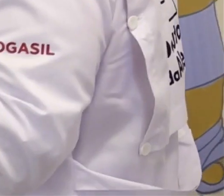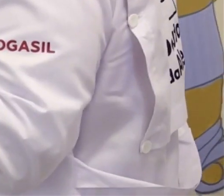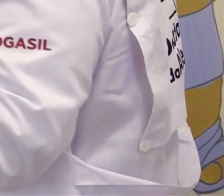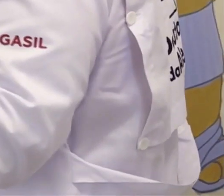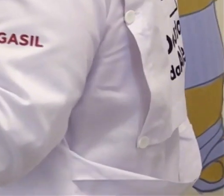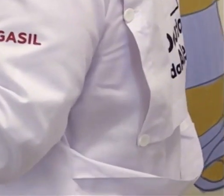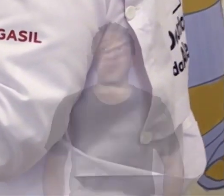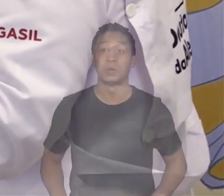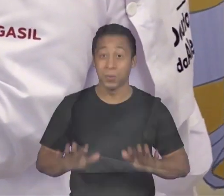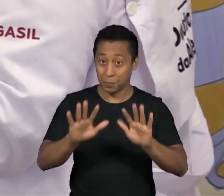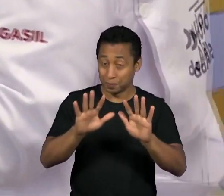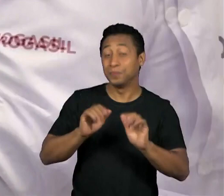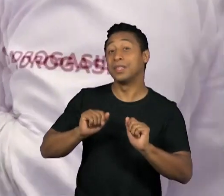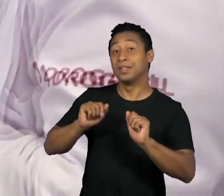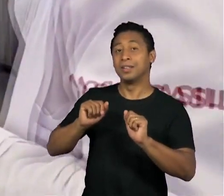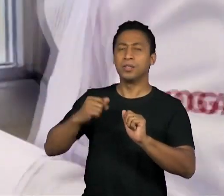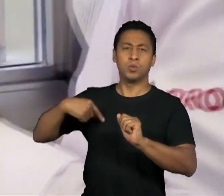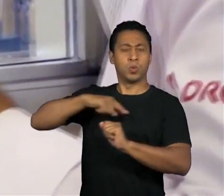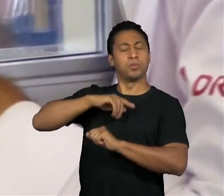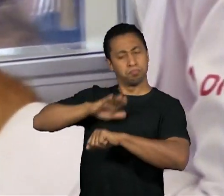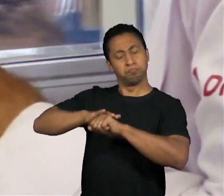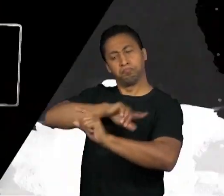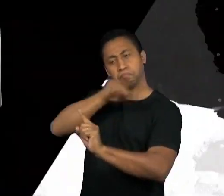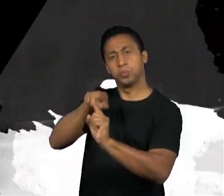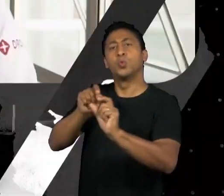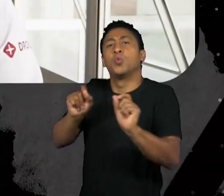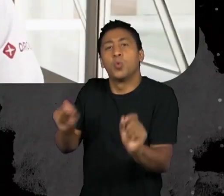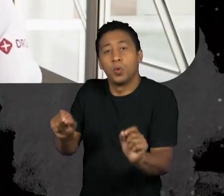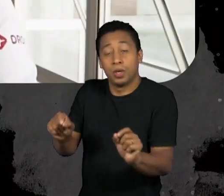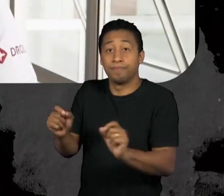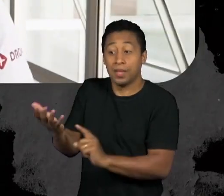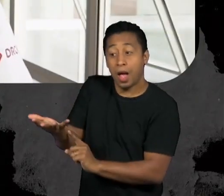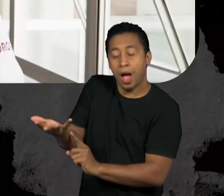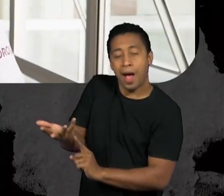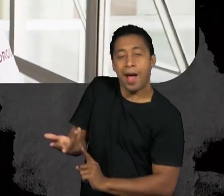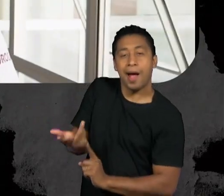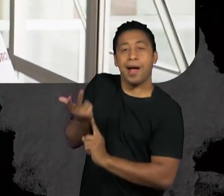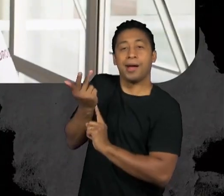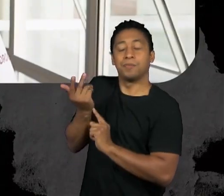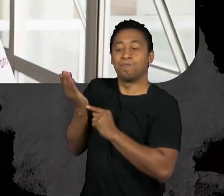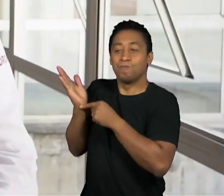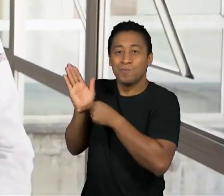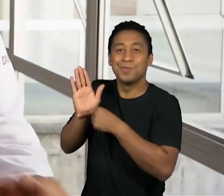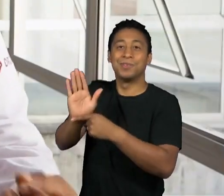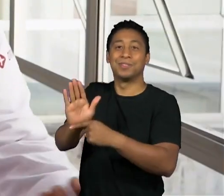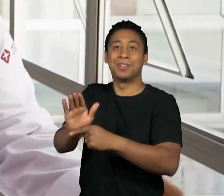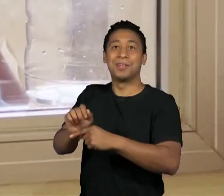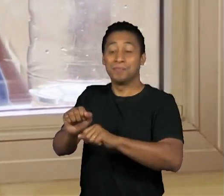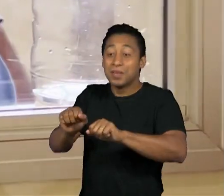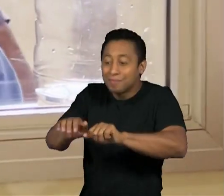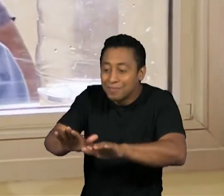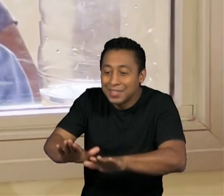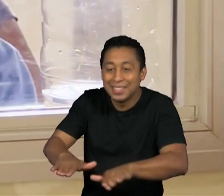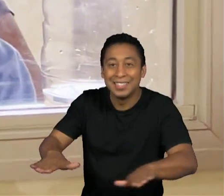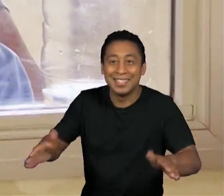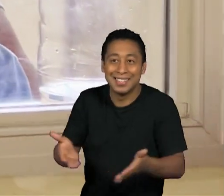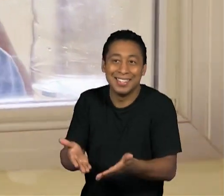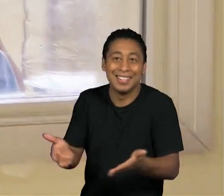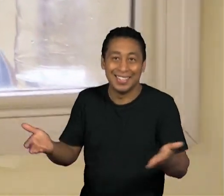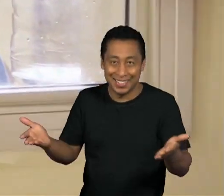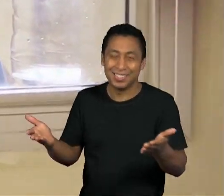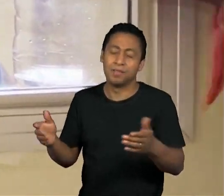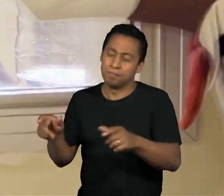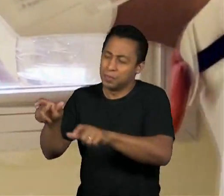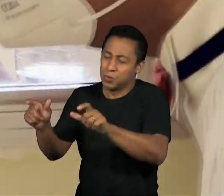O nosso maior propósito é levar a arte como um bem essencial para todas as crianças,